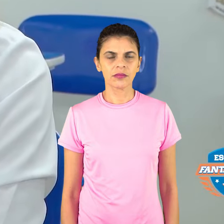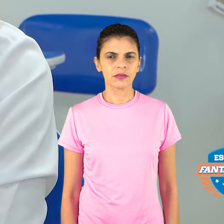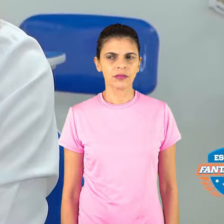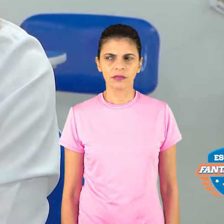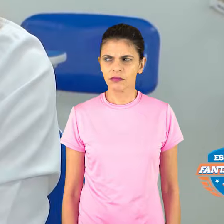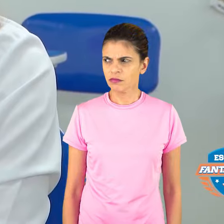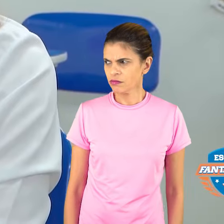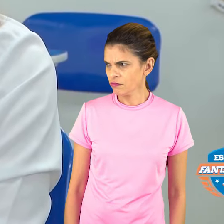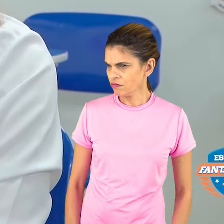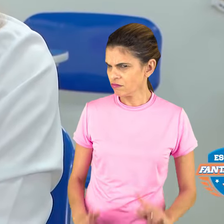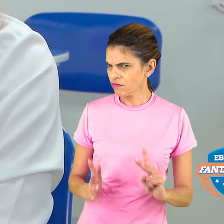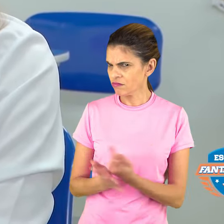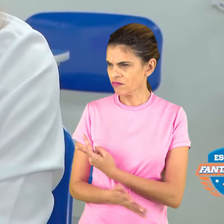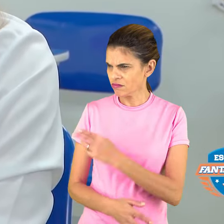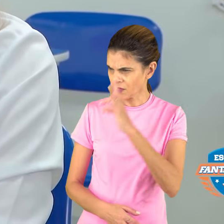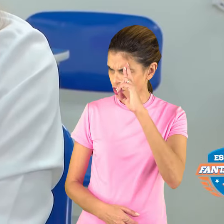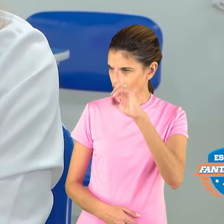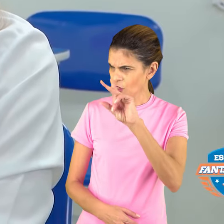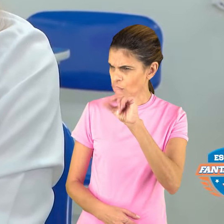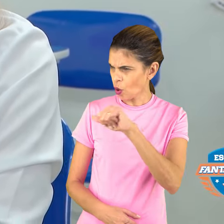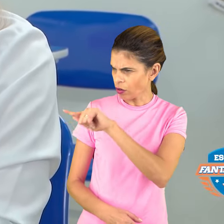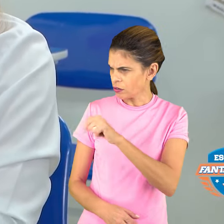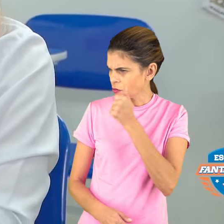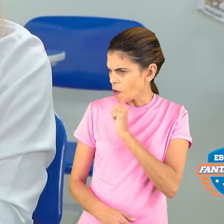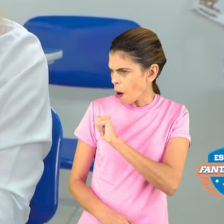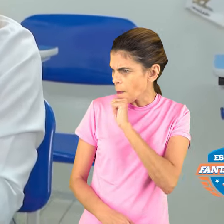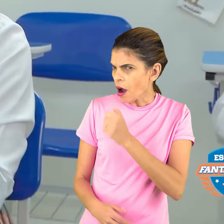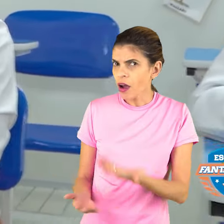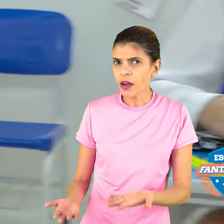Ei, amiga, a dona da escola não é a sua mãe?